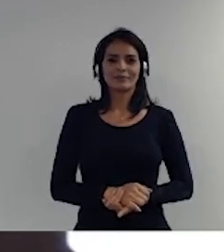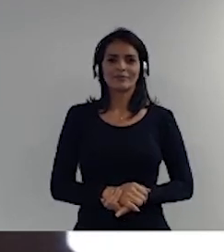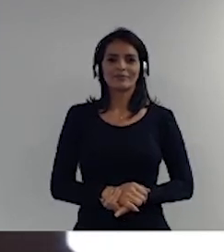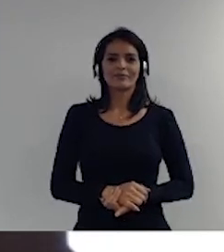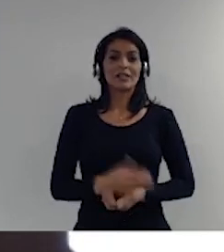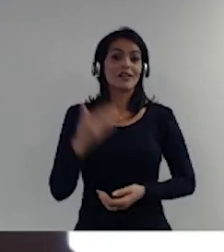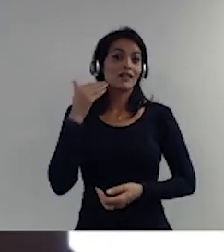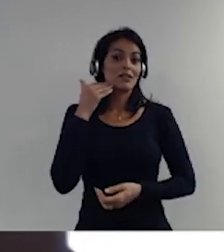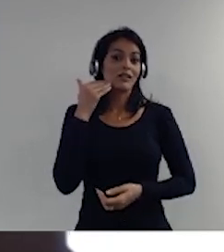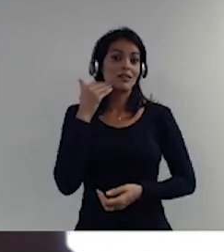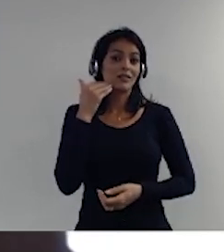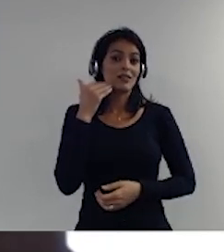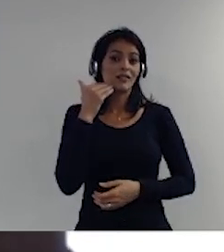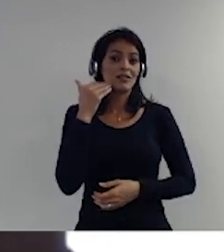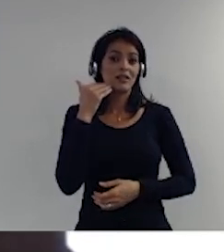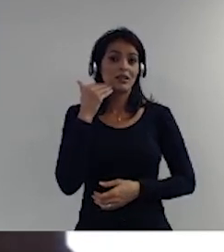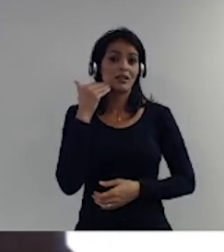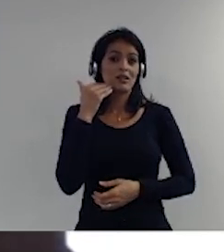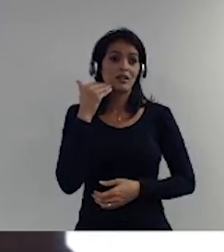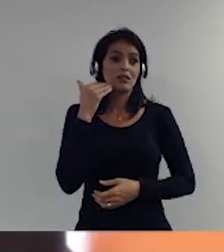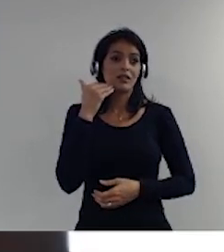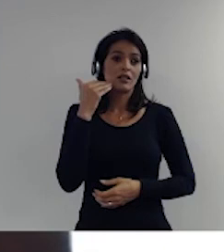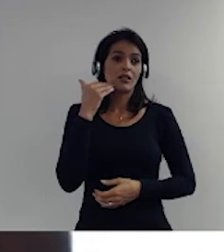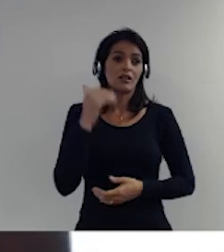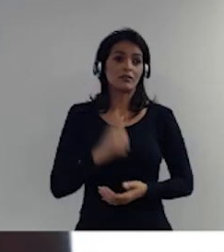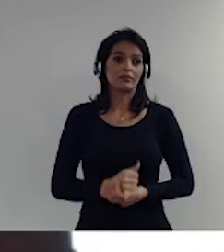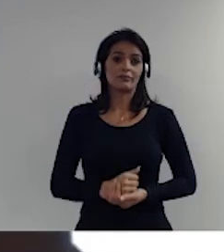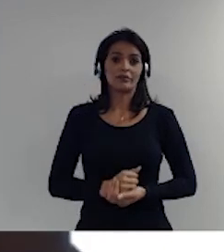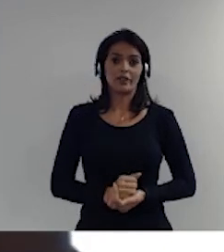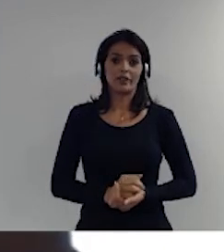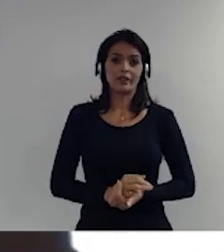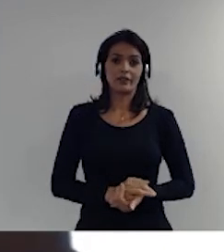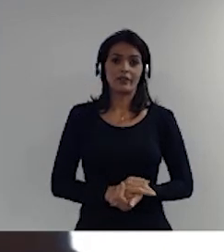aqui já me aproximando do final,